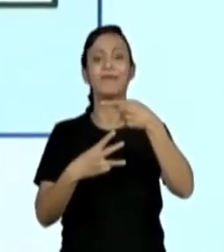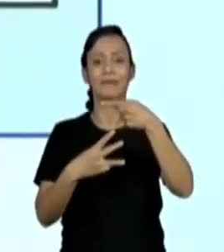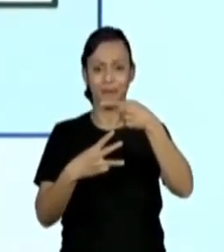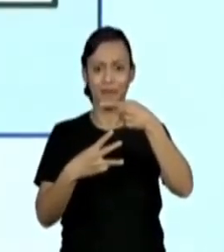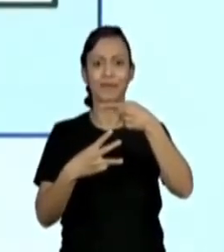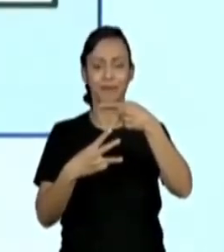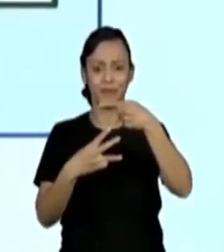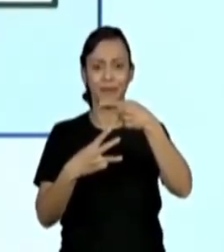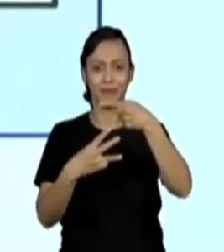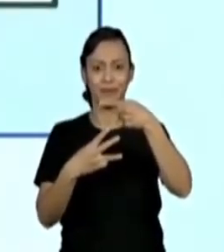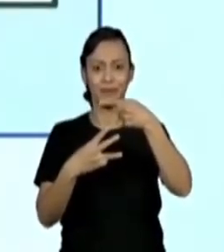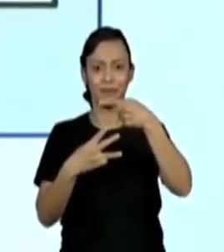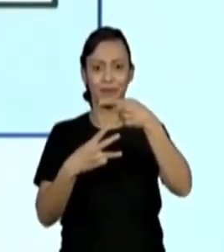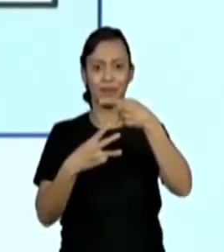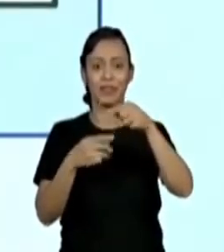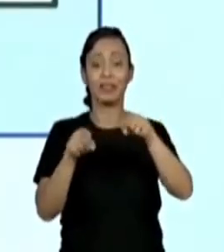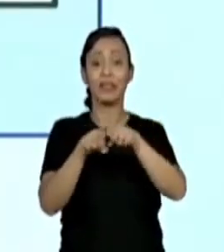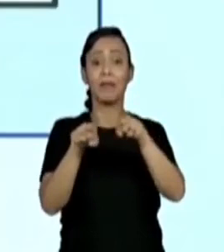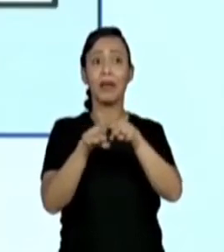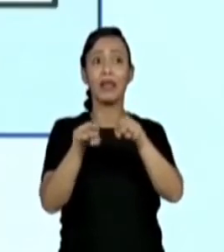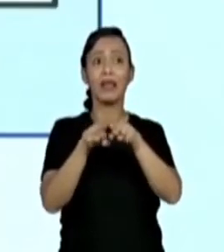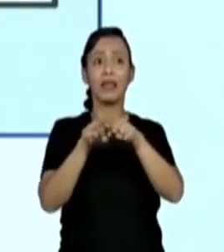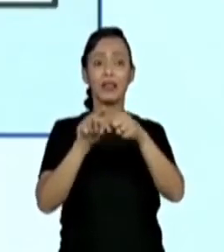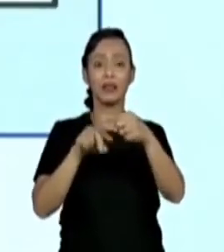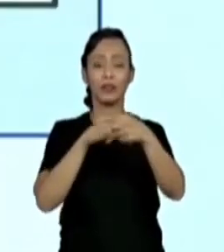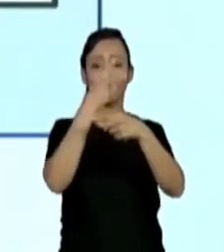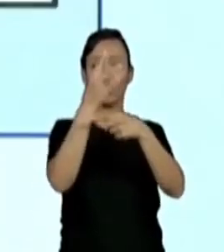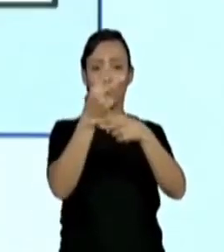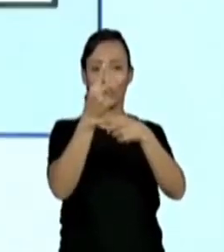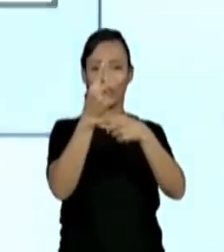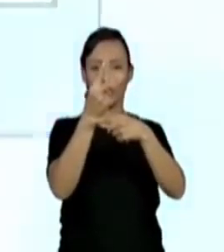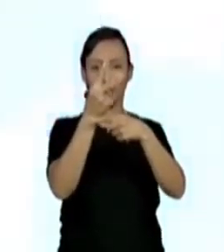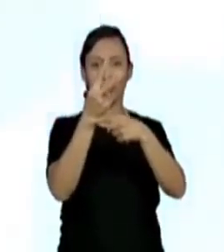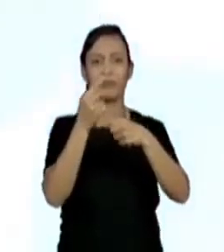pintadas sobre o total de cinco